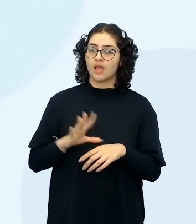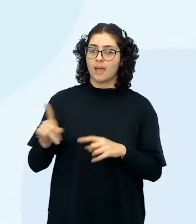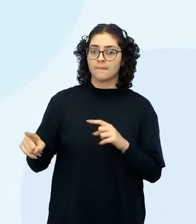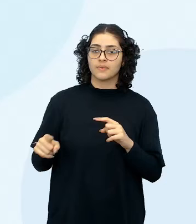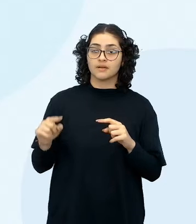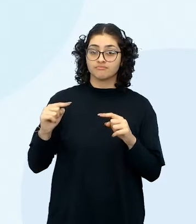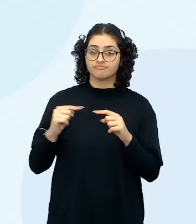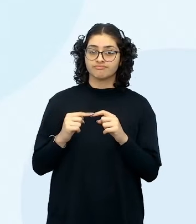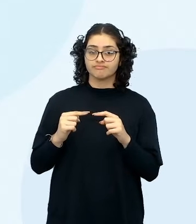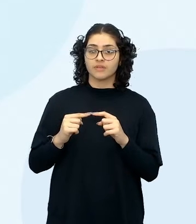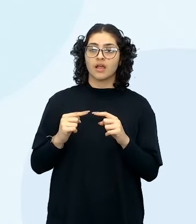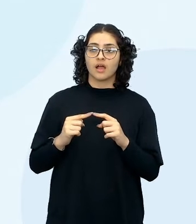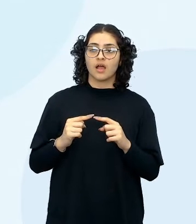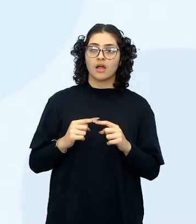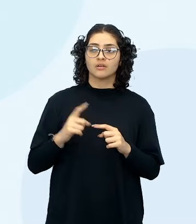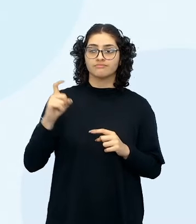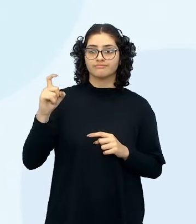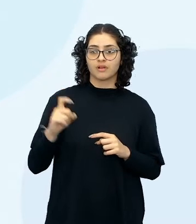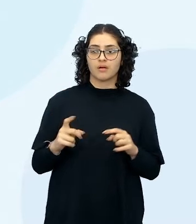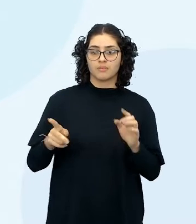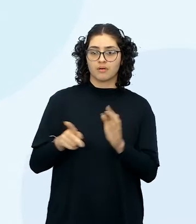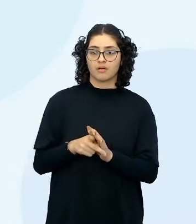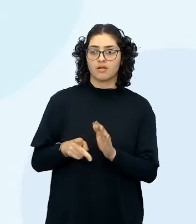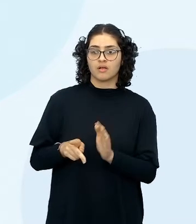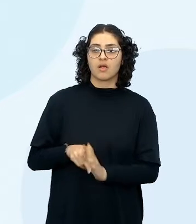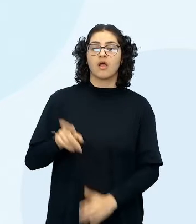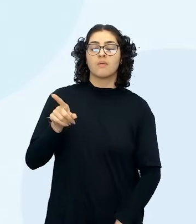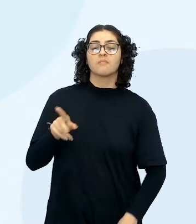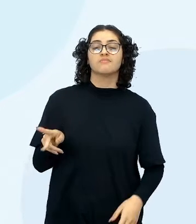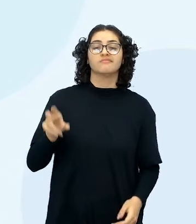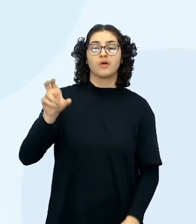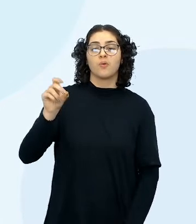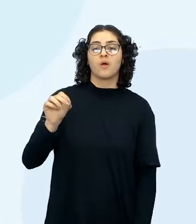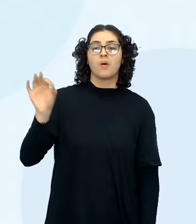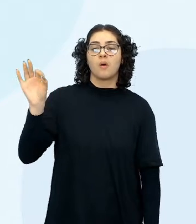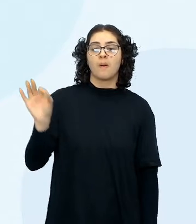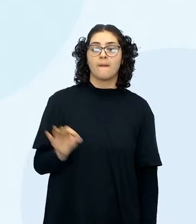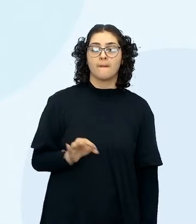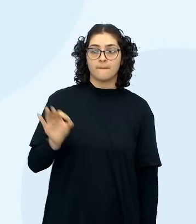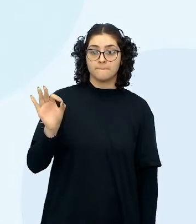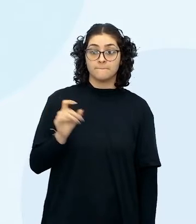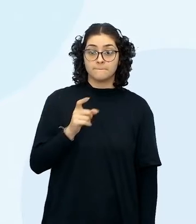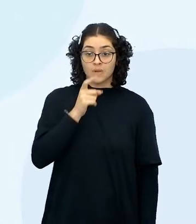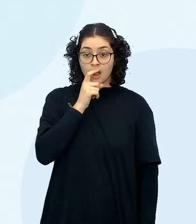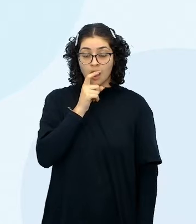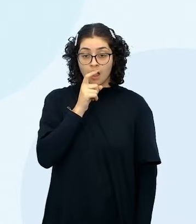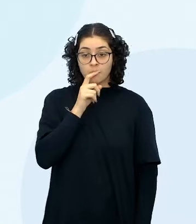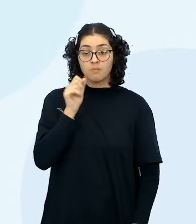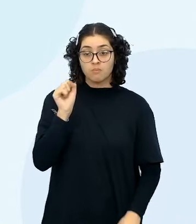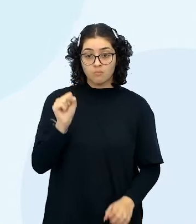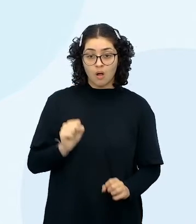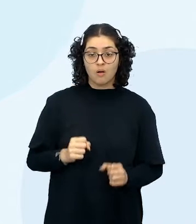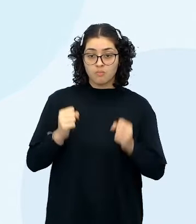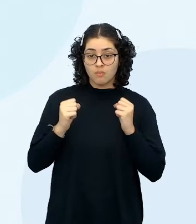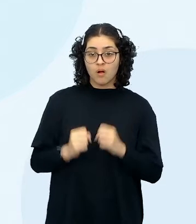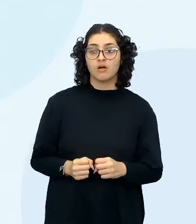cromossomo X, então a mesma coisa, 50% dos homens são afetados dentro, né, aí de uma